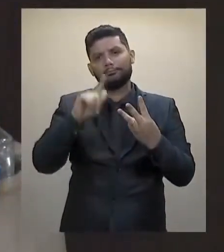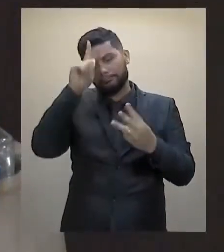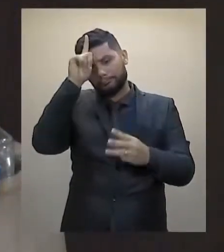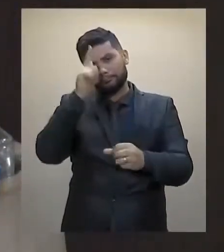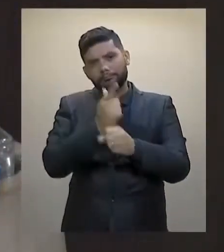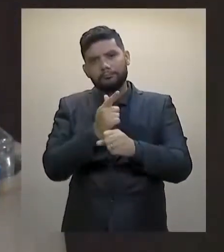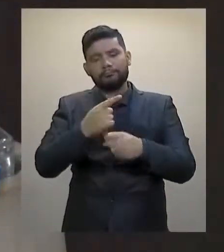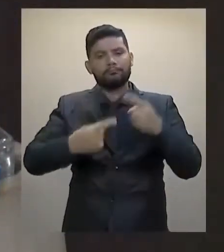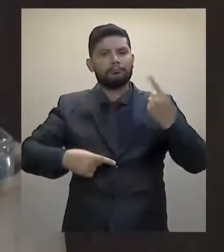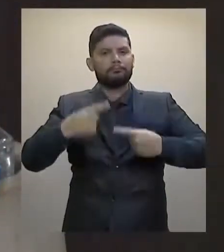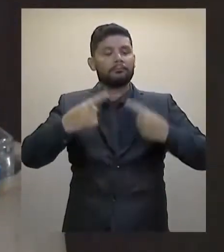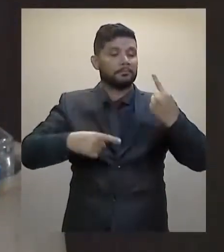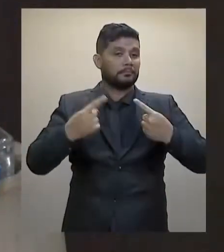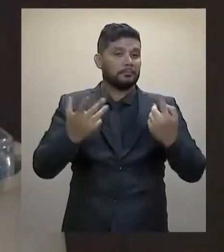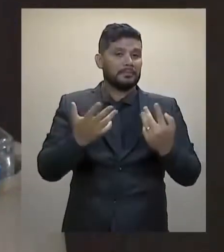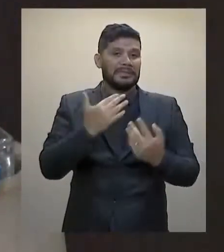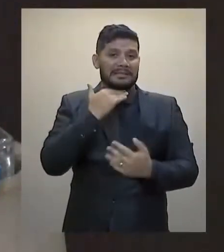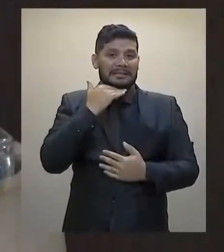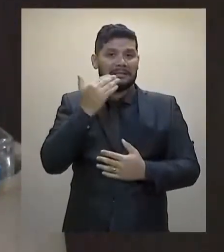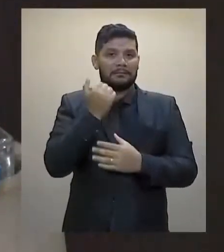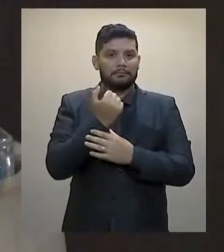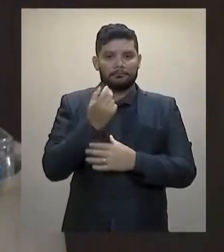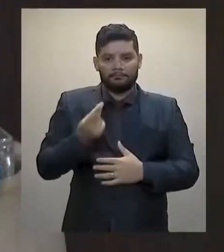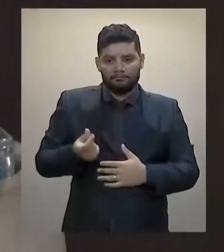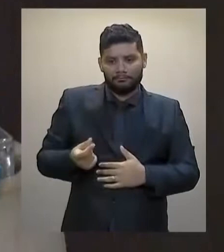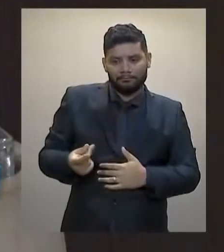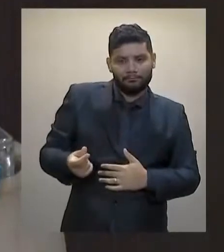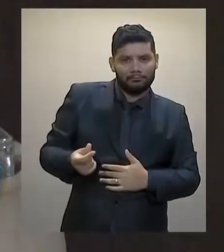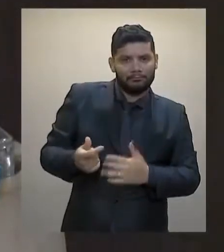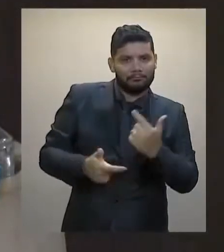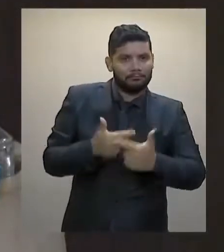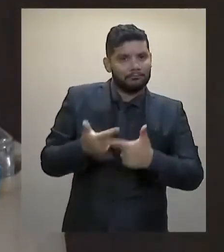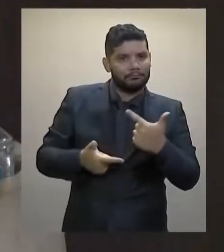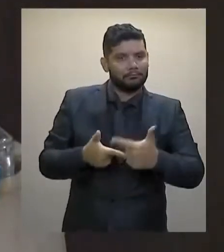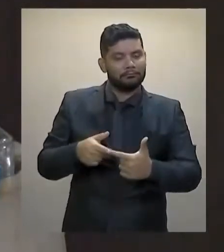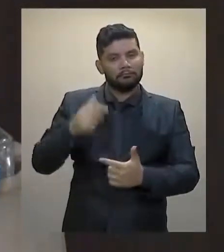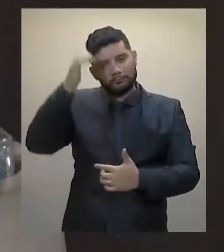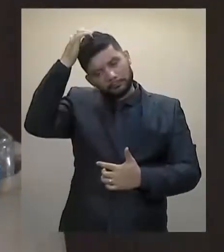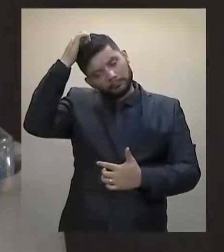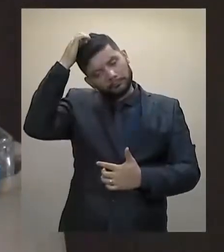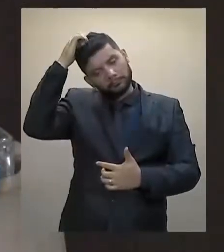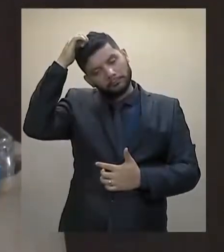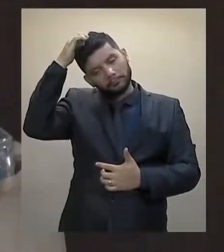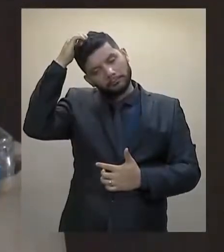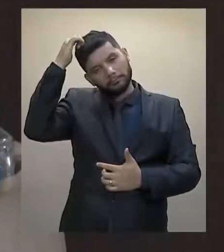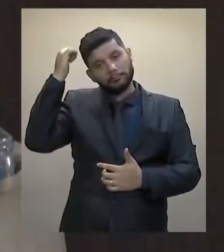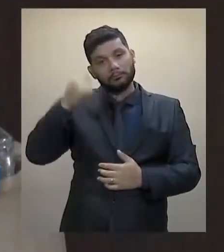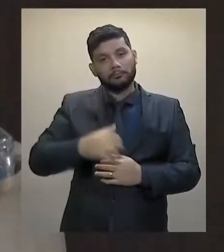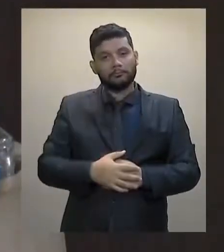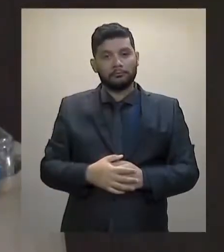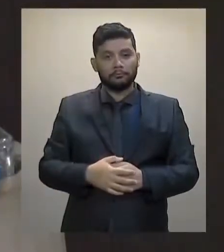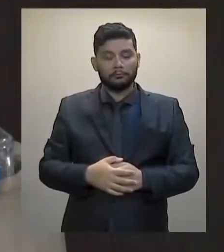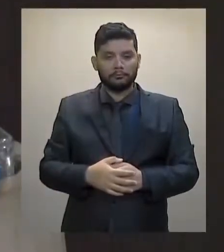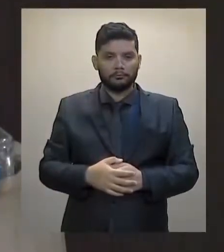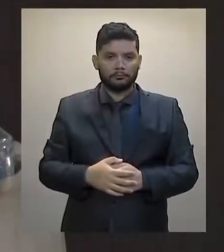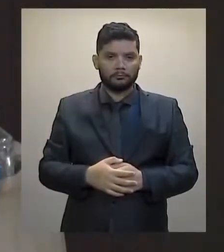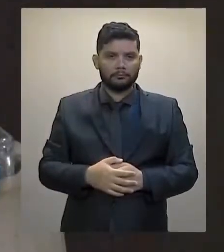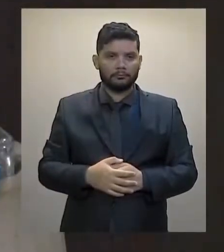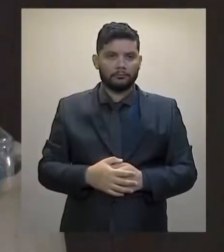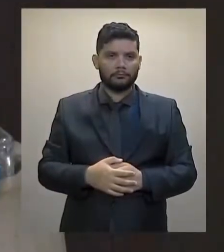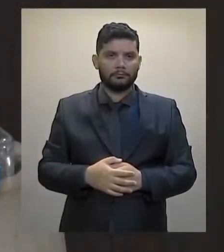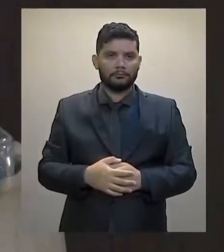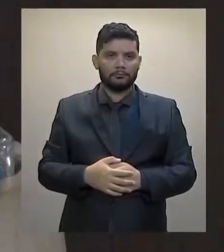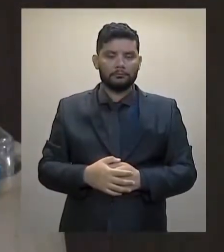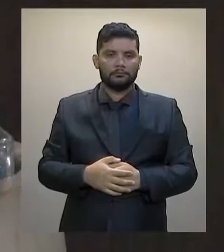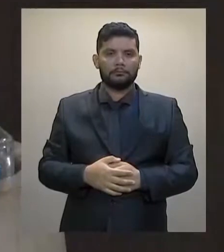política social que não tenha a estabilidade. Mais que isso, a minha carreira, ela já tem,